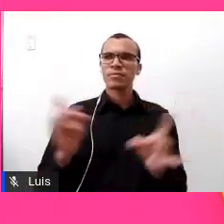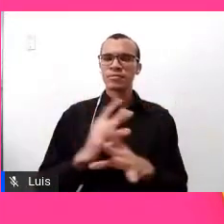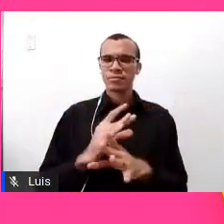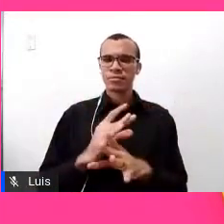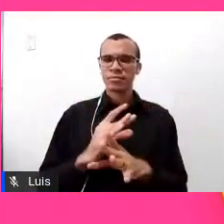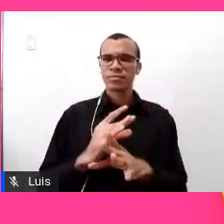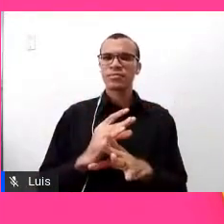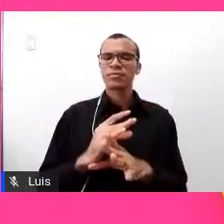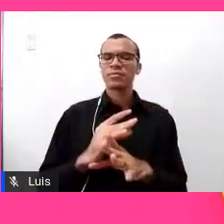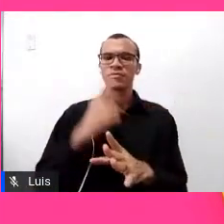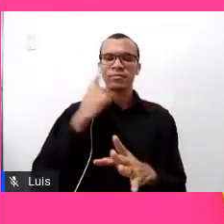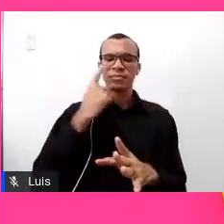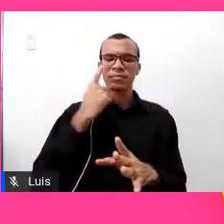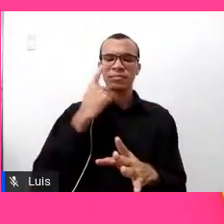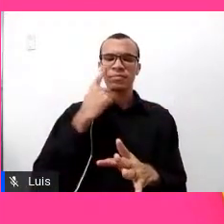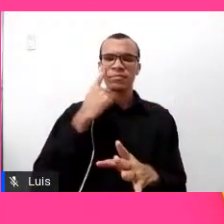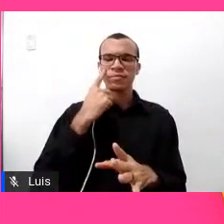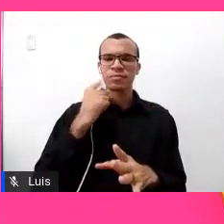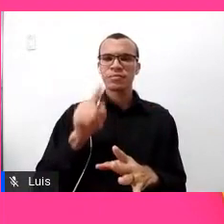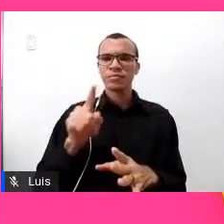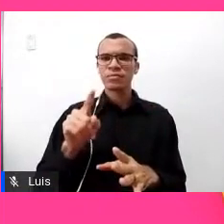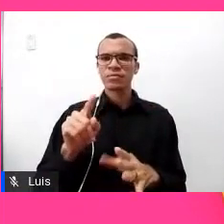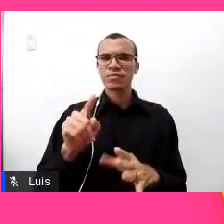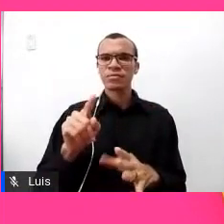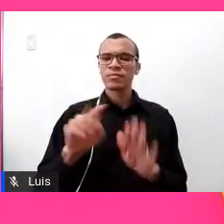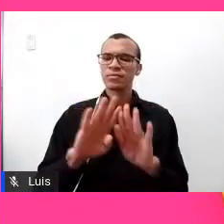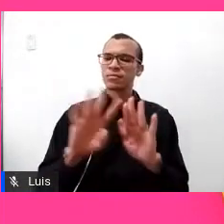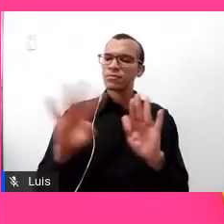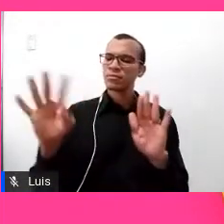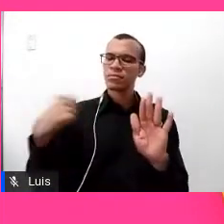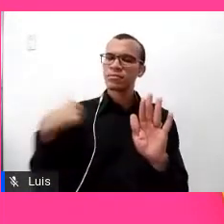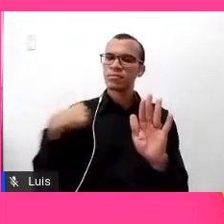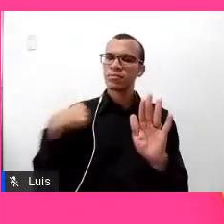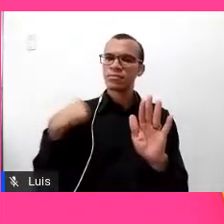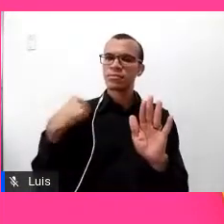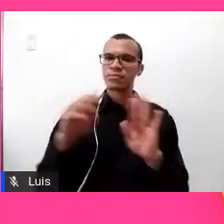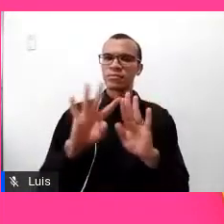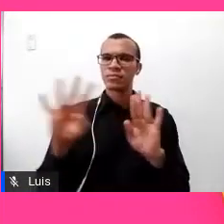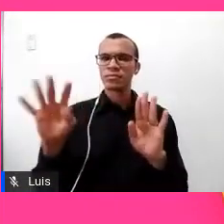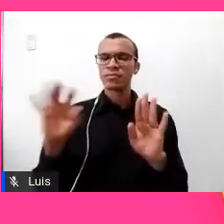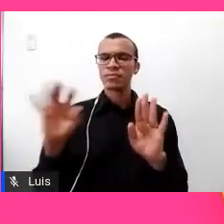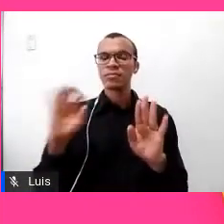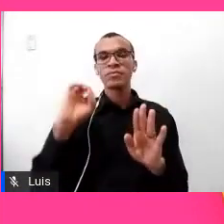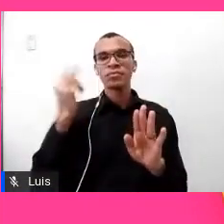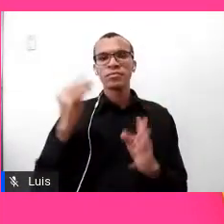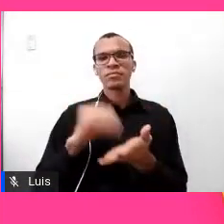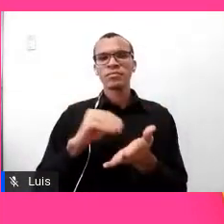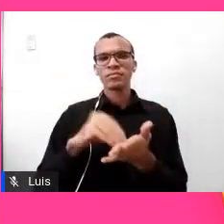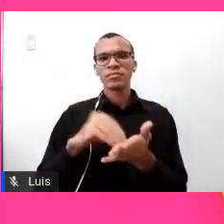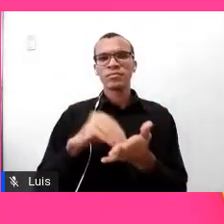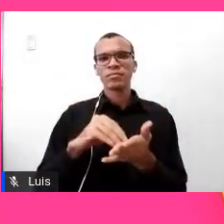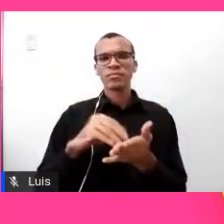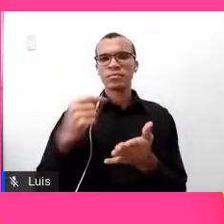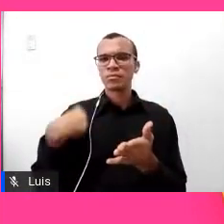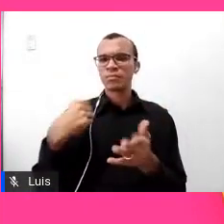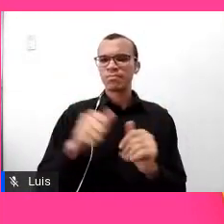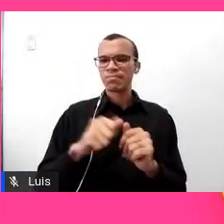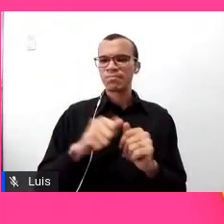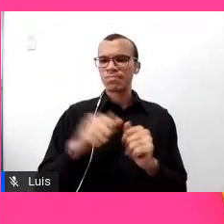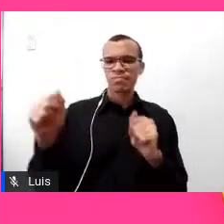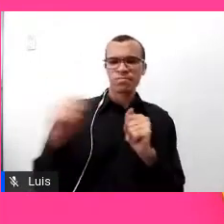Agora eu vou só acompanhar aqui se vai fazer o movimento ou se deu algum mau contato, né? Como eu puxei muito para lá e para